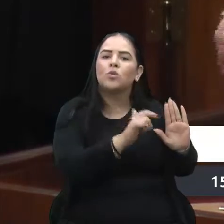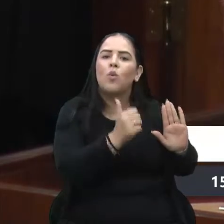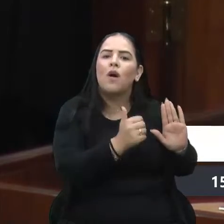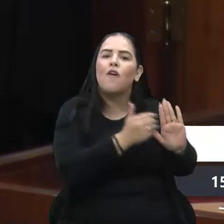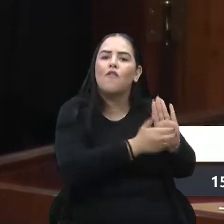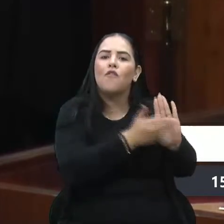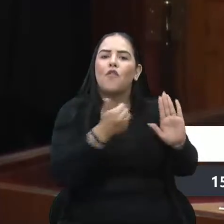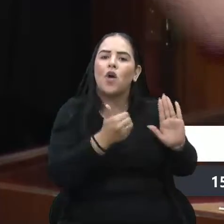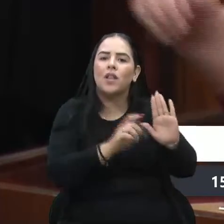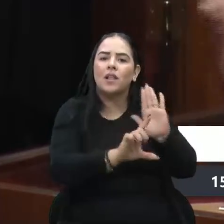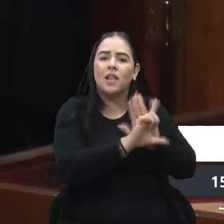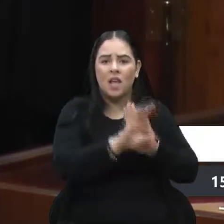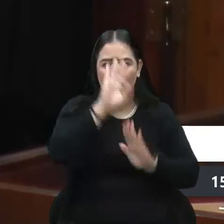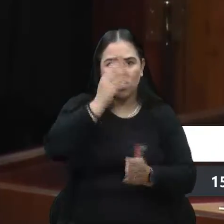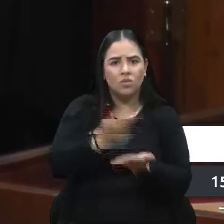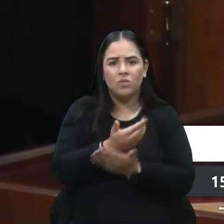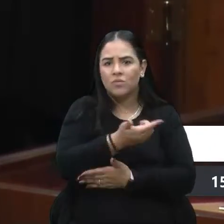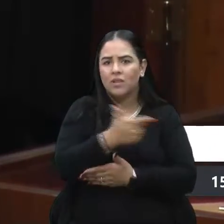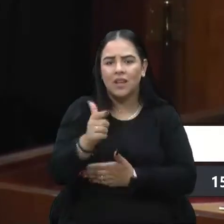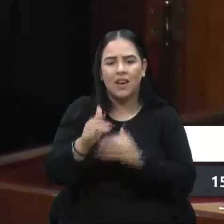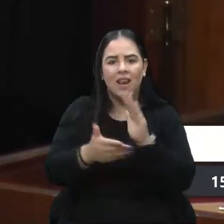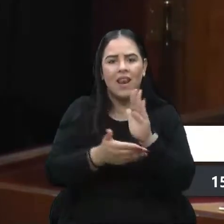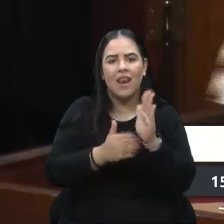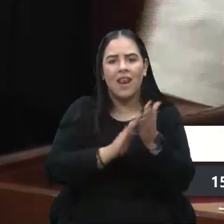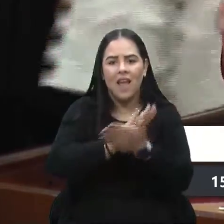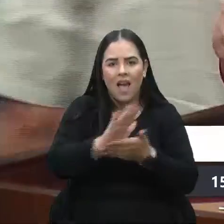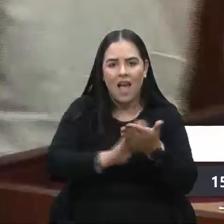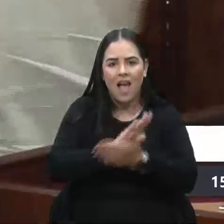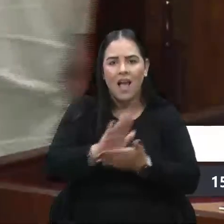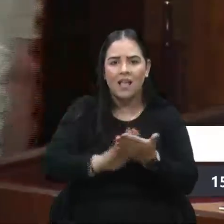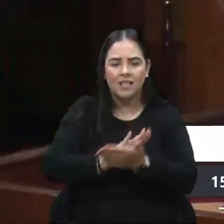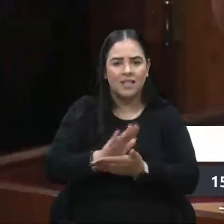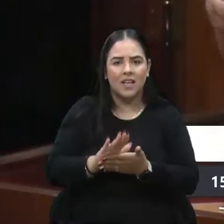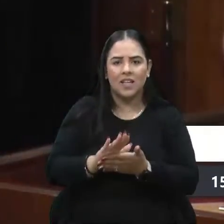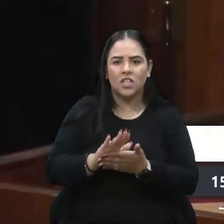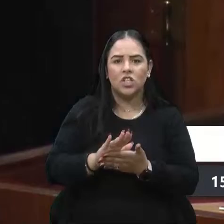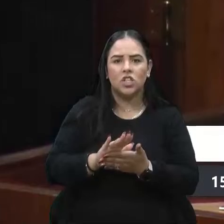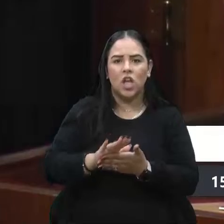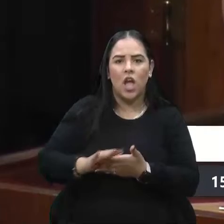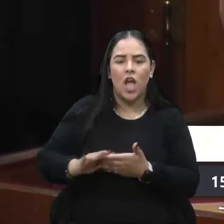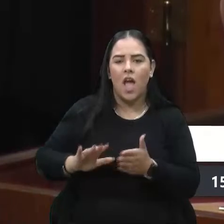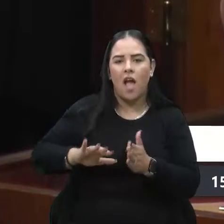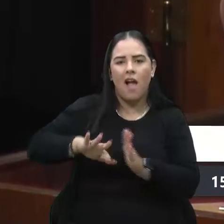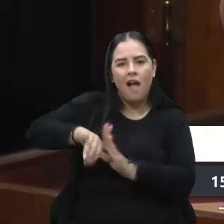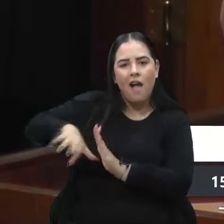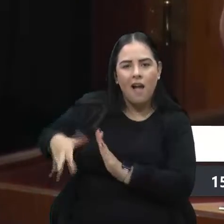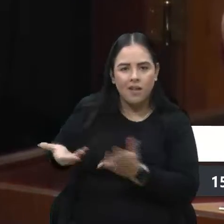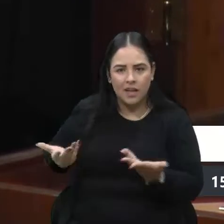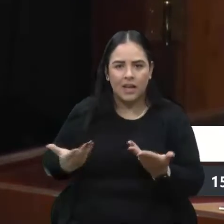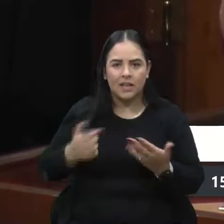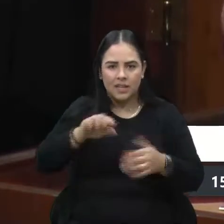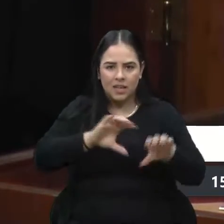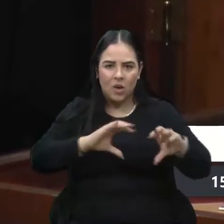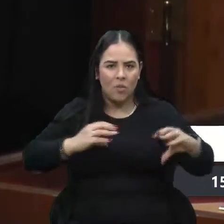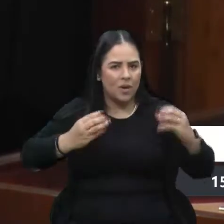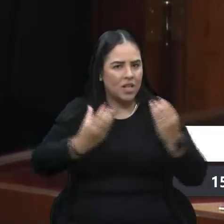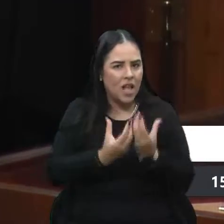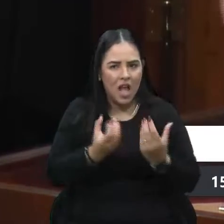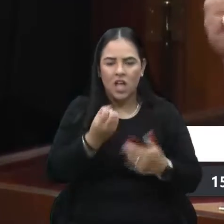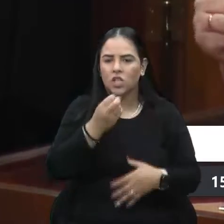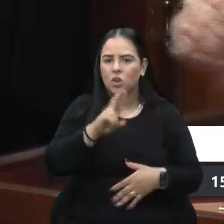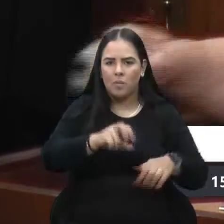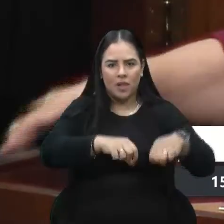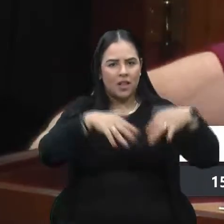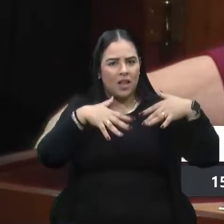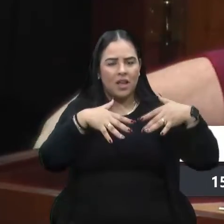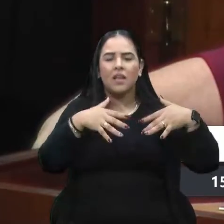E acho que não tem nenhum bandido aqui na plateia e aqui na comunidade e que pratica, que são profissionais dos CACs aqui, que a gente